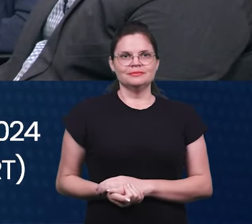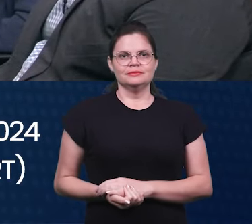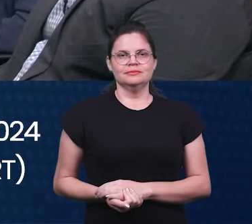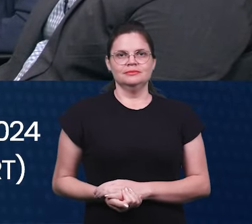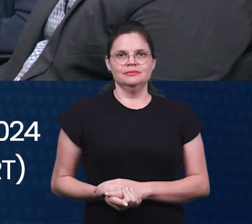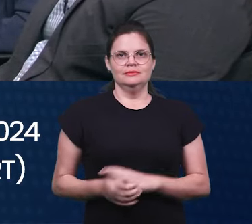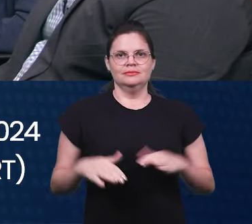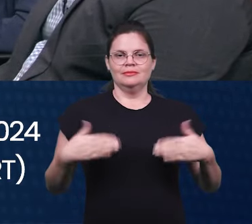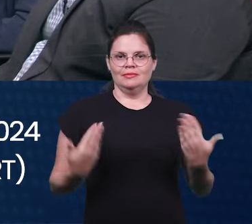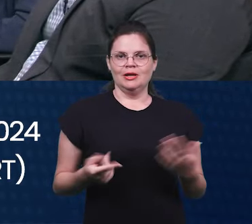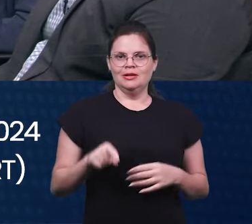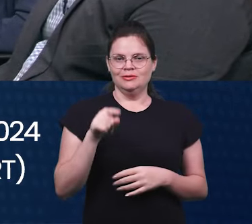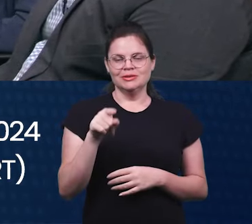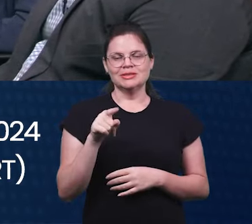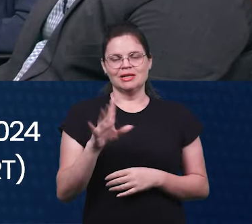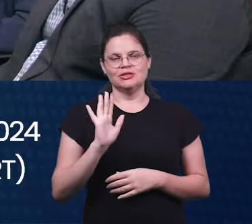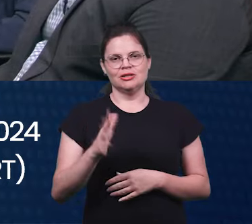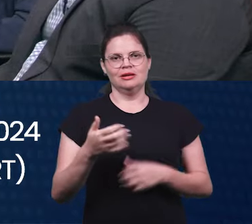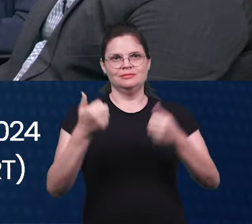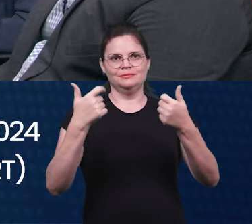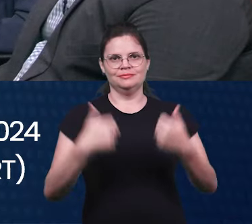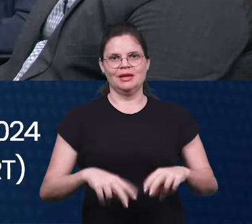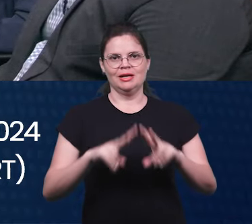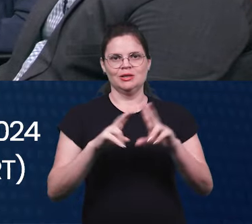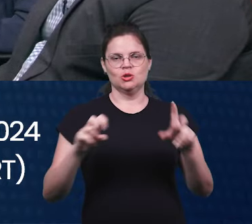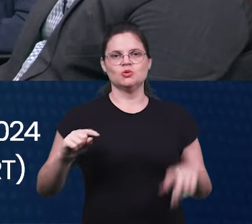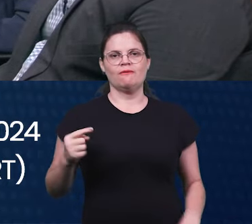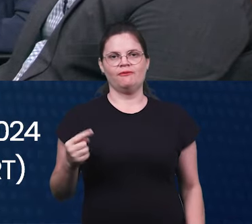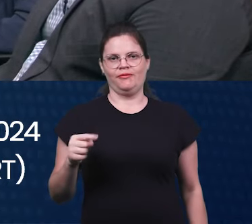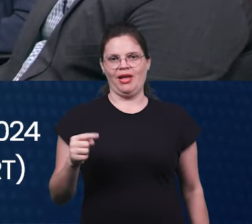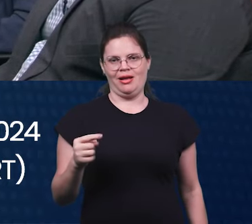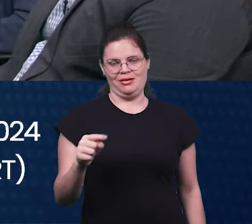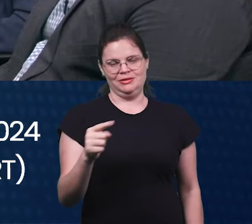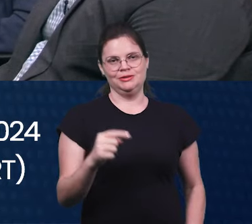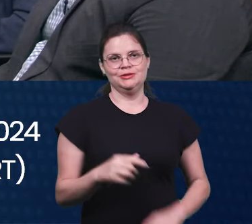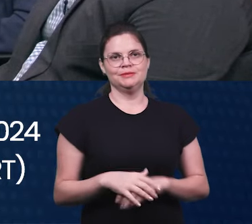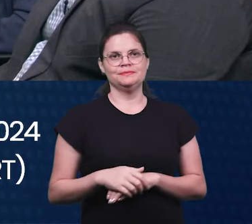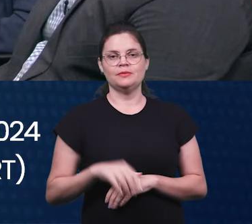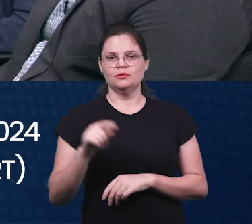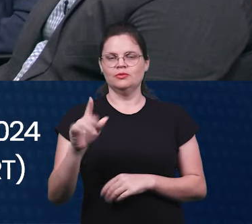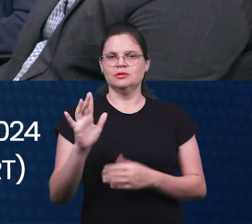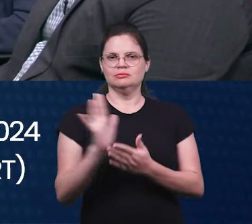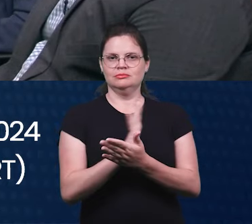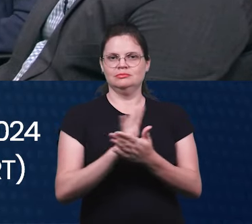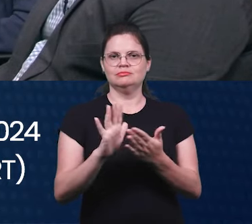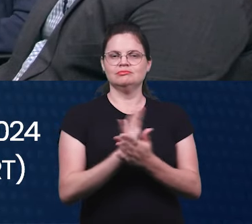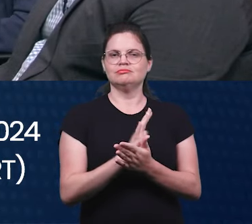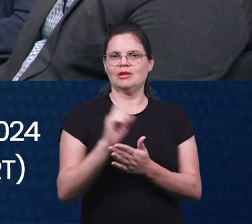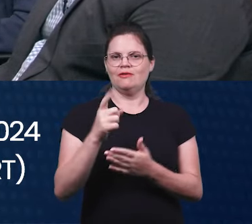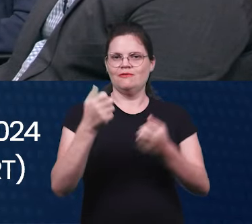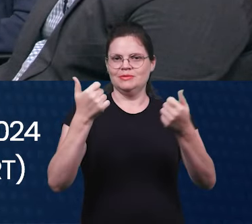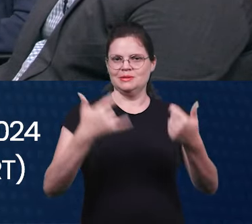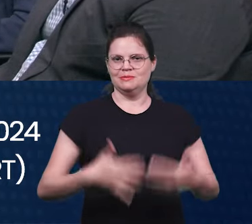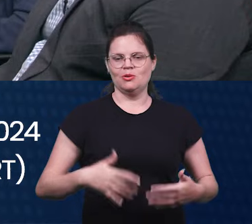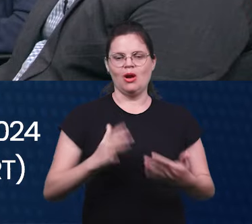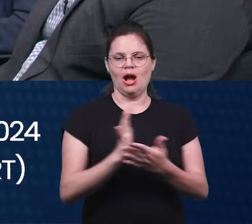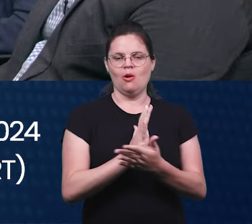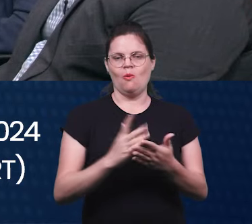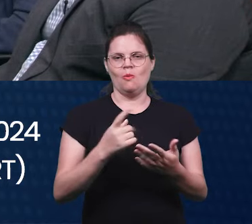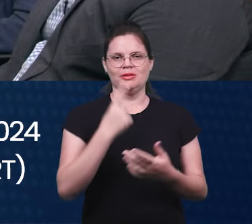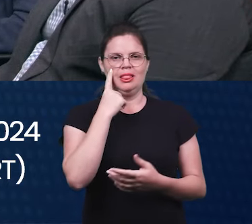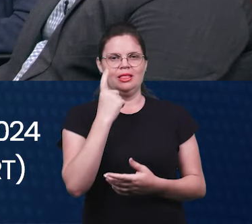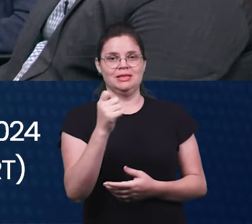você está no meio ainda da viagem, né? Mas como você entrou em alguns aspectos interessantes, você acabou